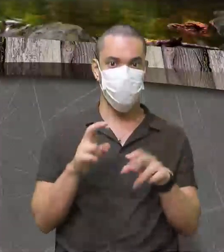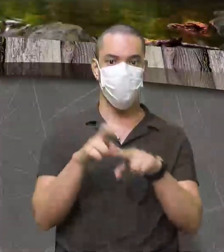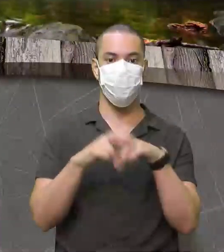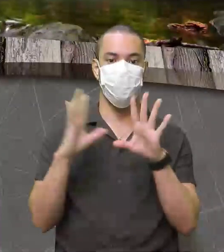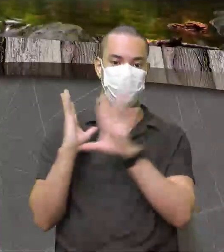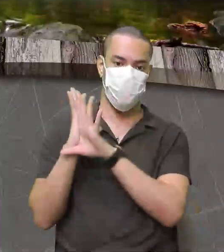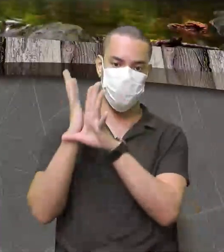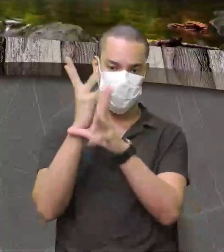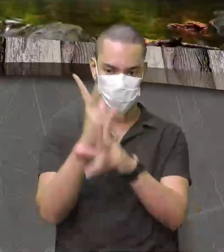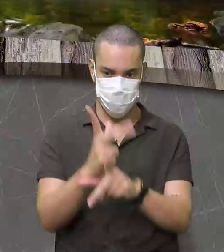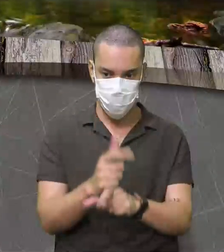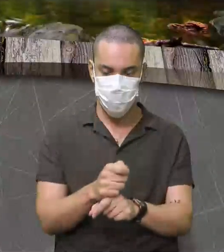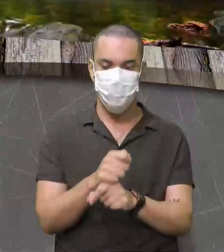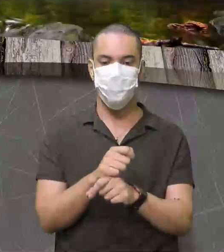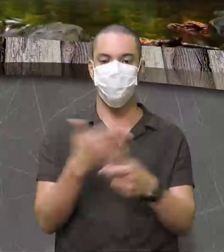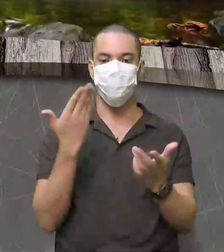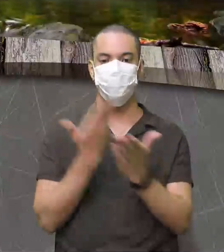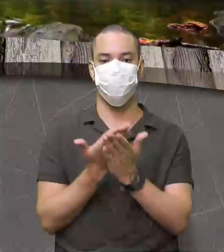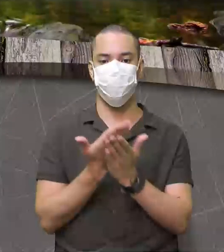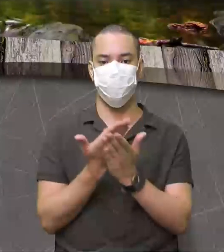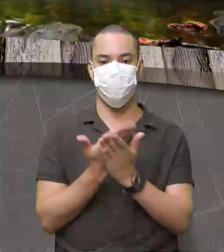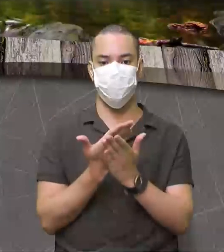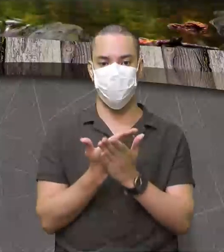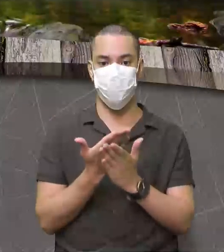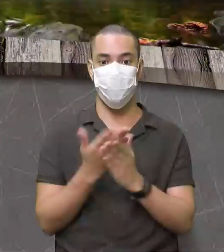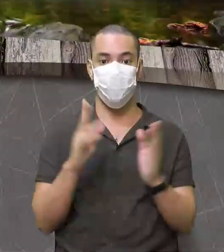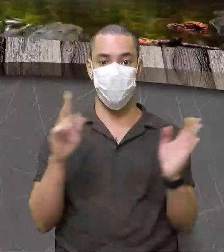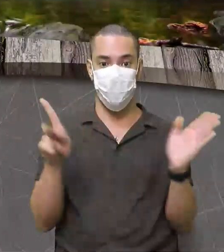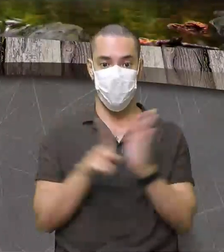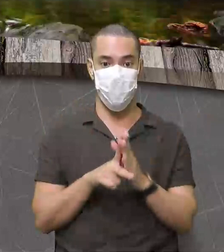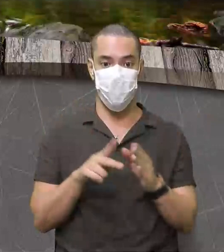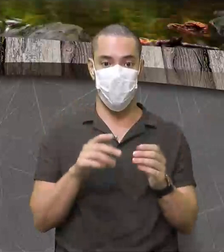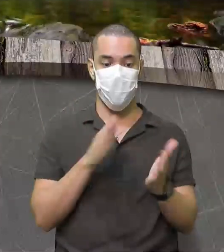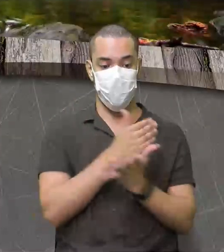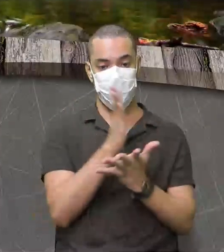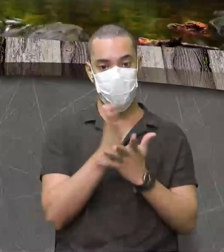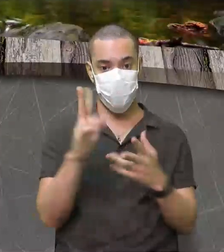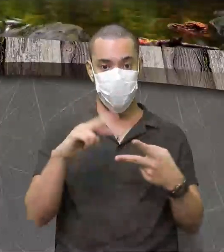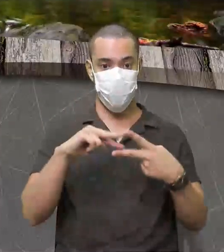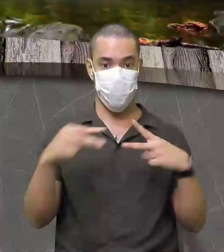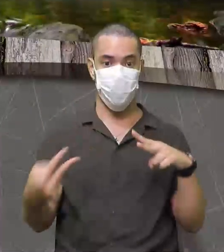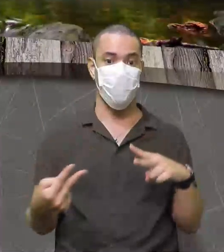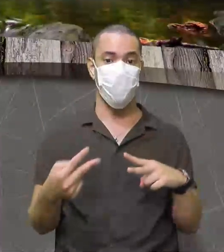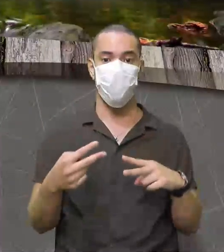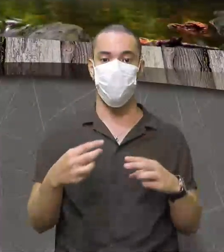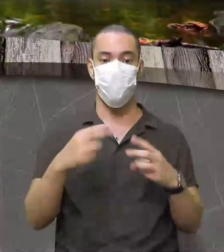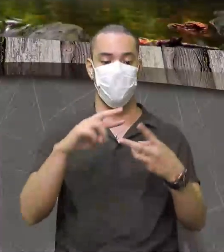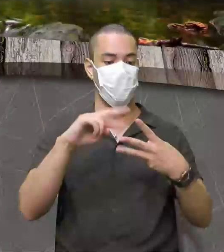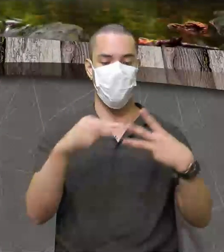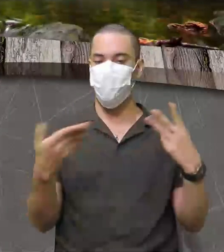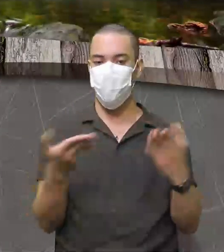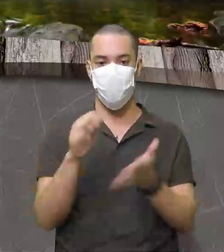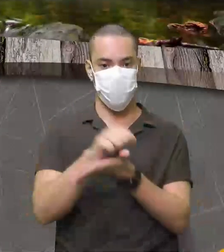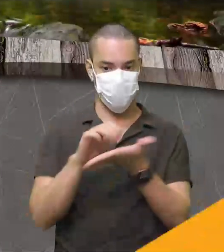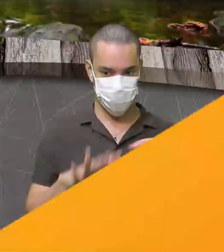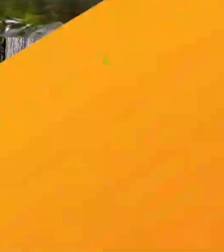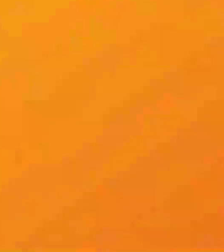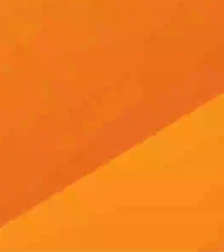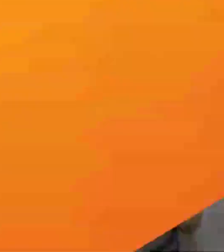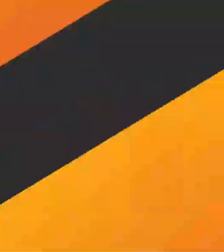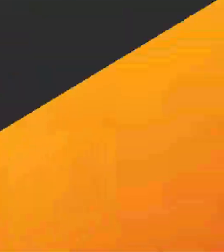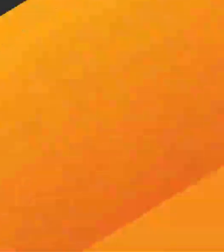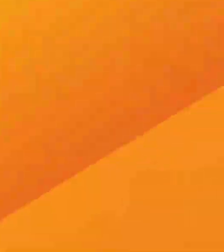nossa revisãozinha dessa aula de extensões mendelianas. E agora se prepara para quê, prof? Agora vamos para a atividade. Segura aí. Vamos